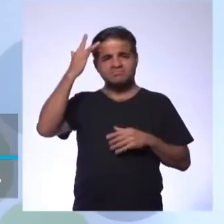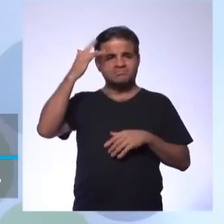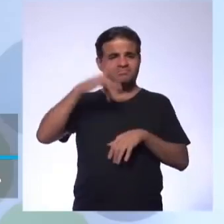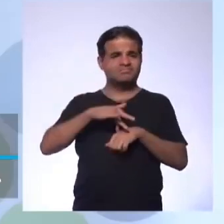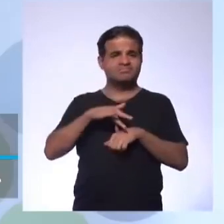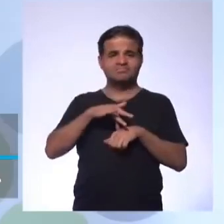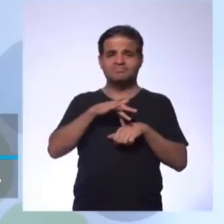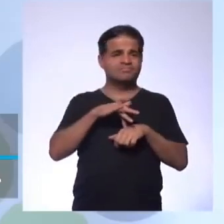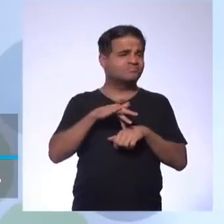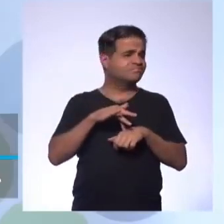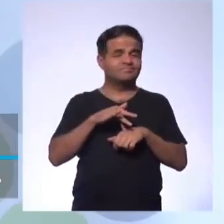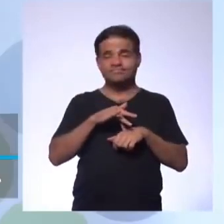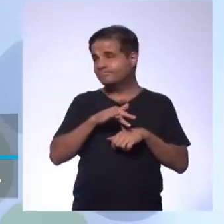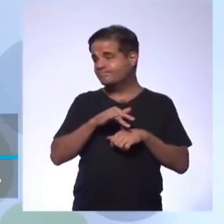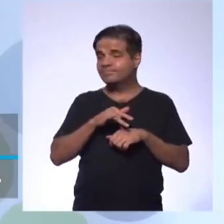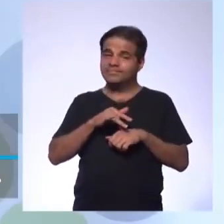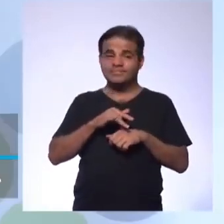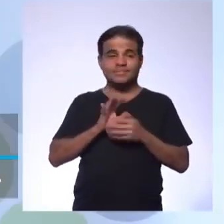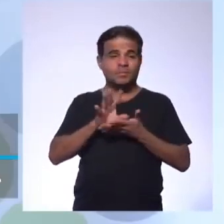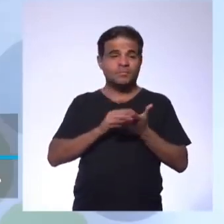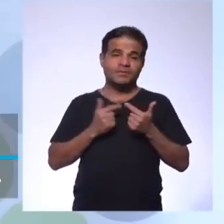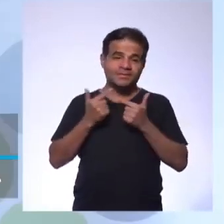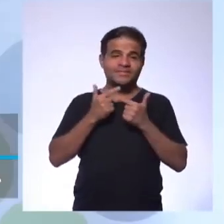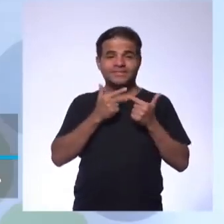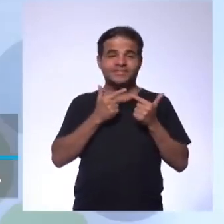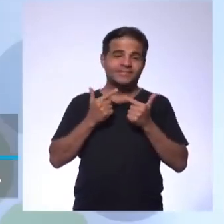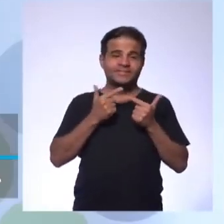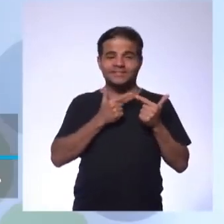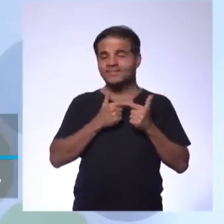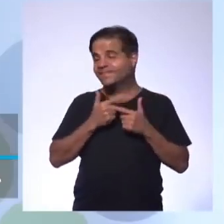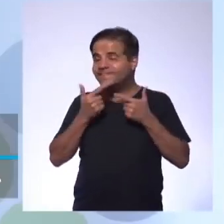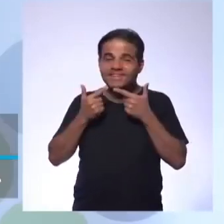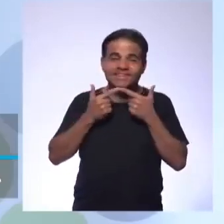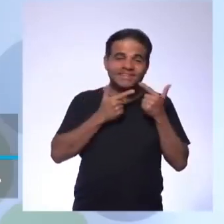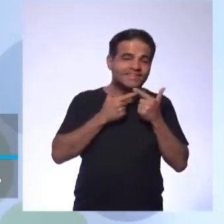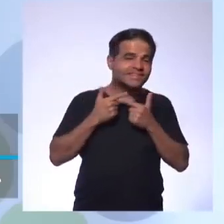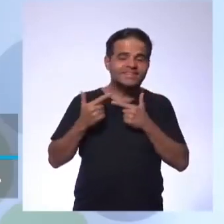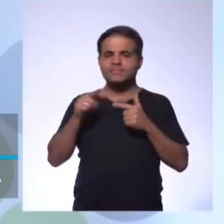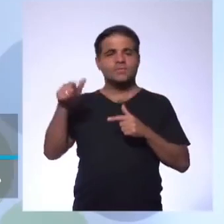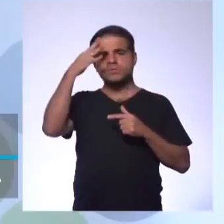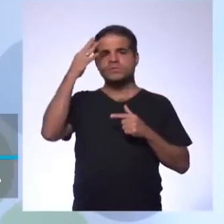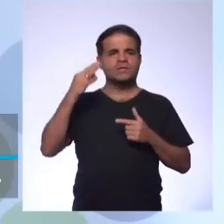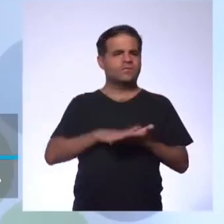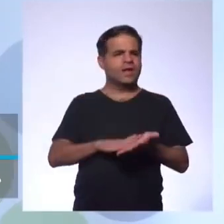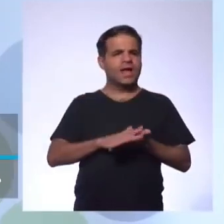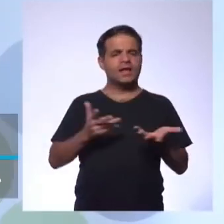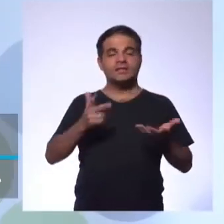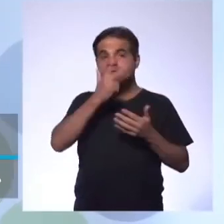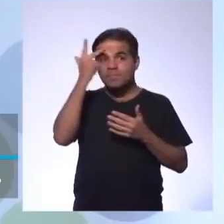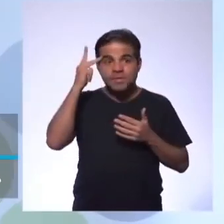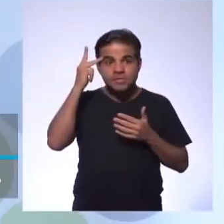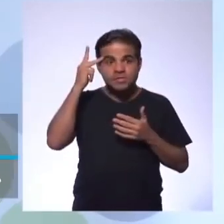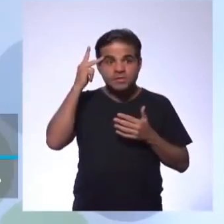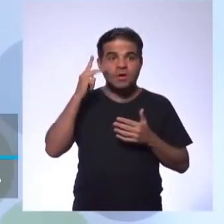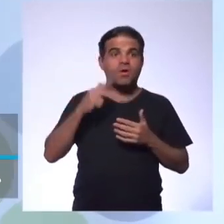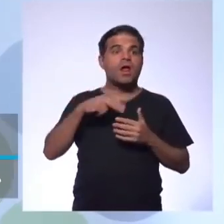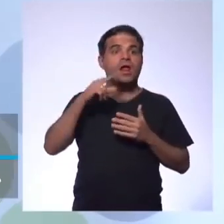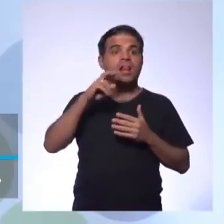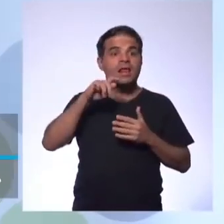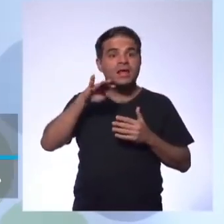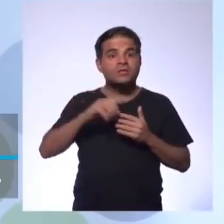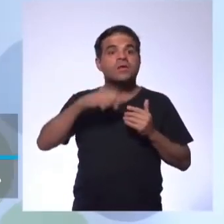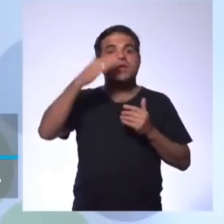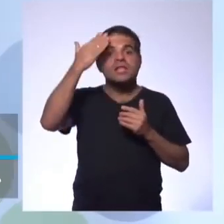você, pelo fator social, você ri também, mas você não entendeu. Então, o leitor é aquele cara que entende a piada, que entende